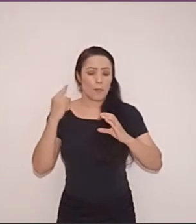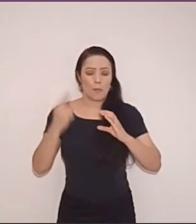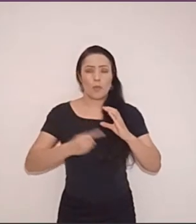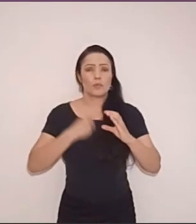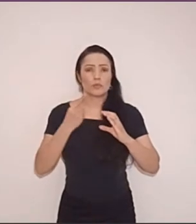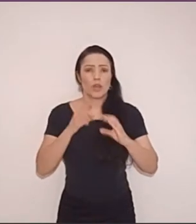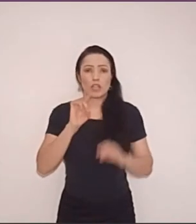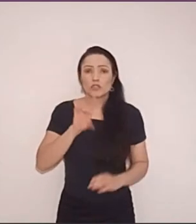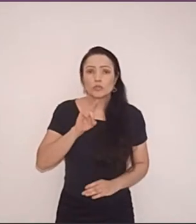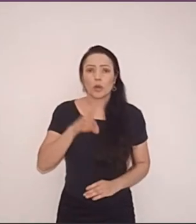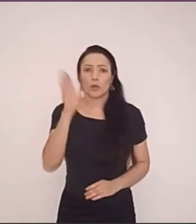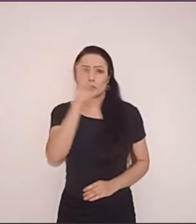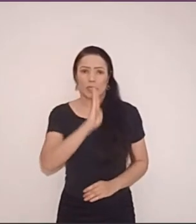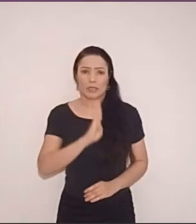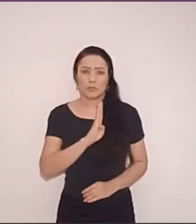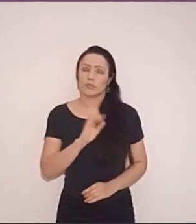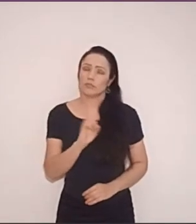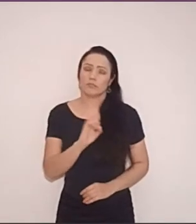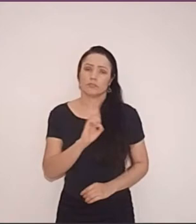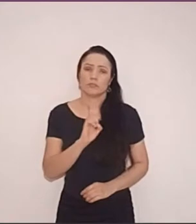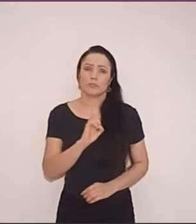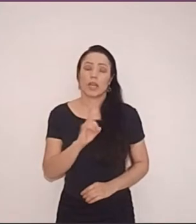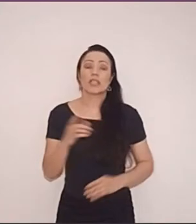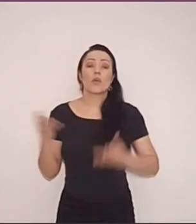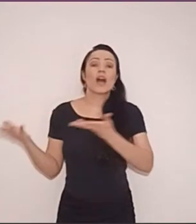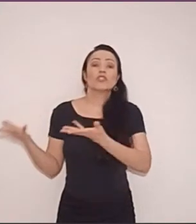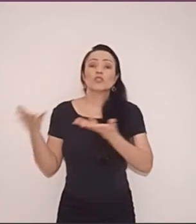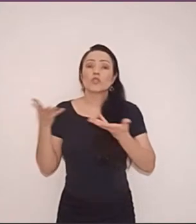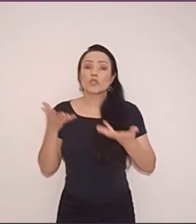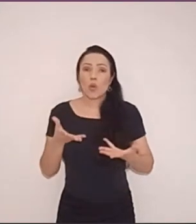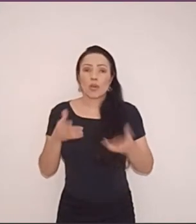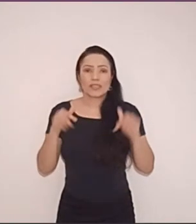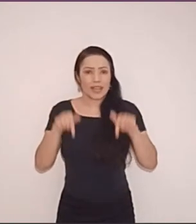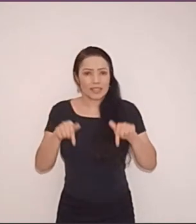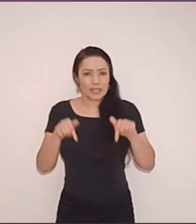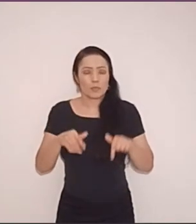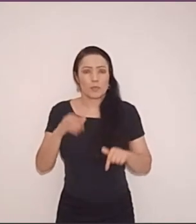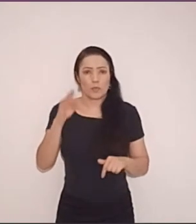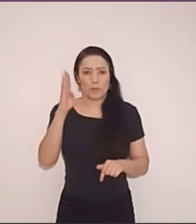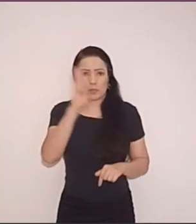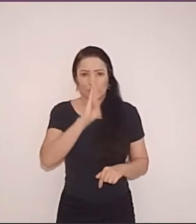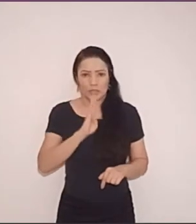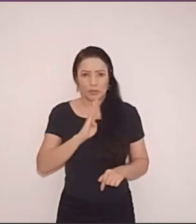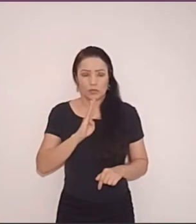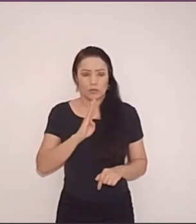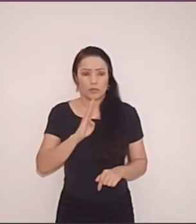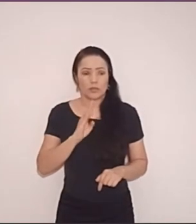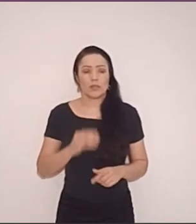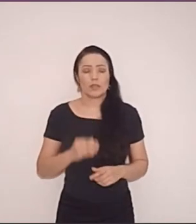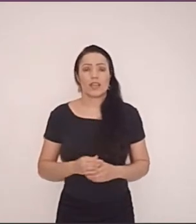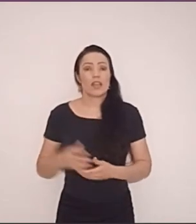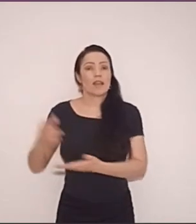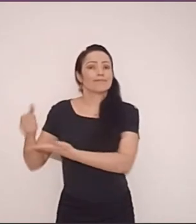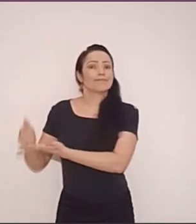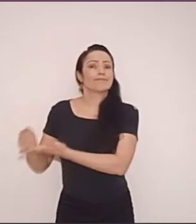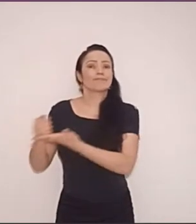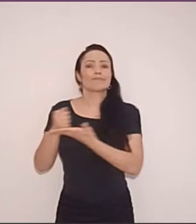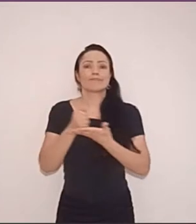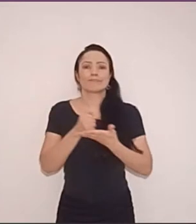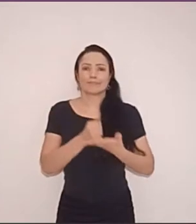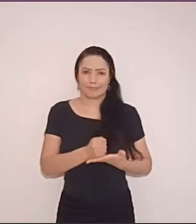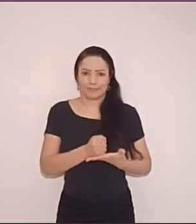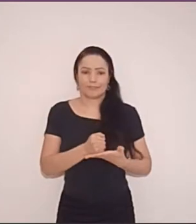os povos afro continente fórum trazido de África melhor trouxe cortar